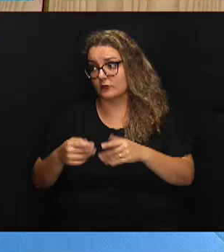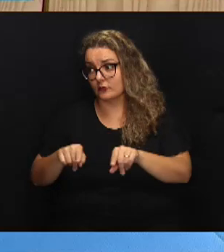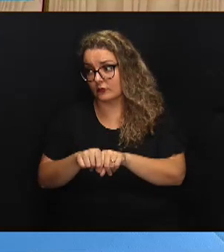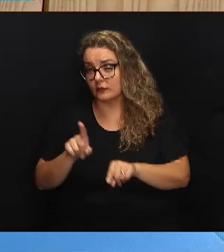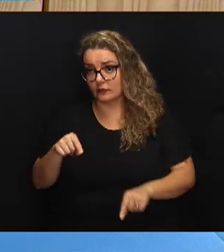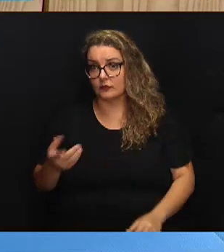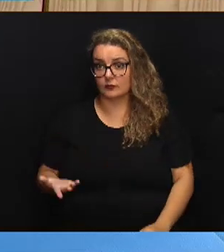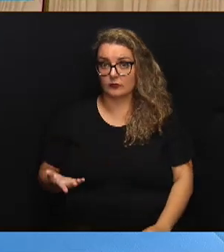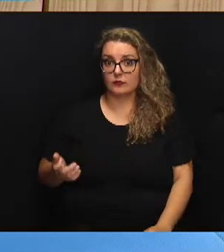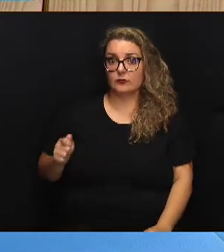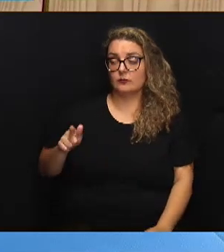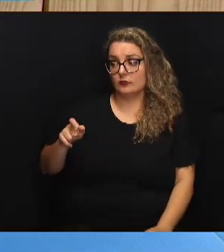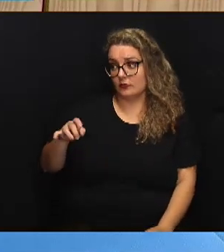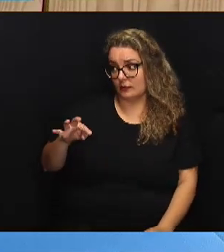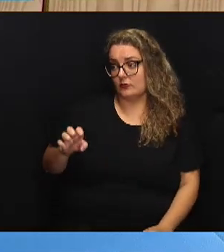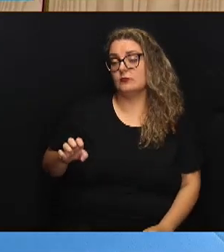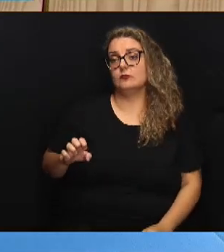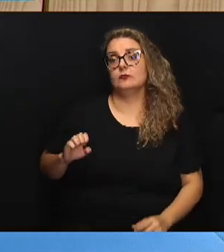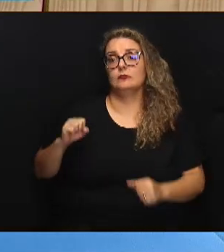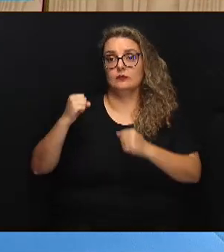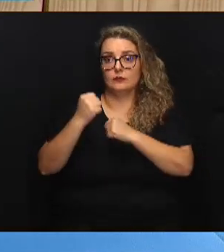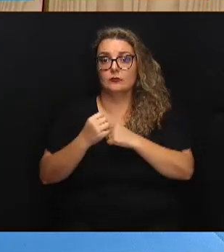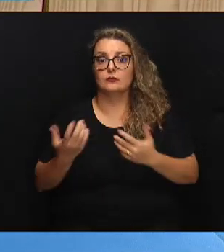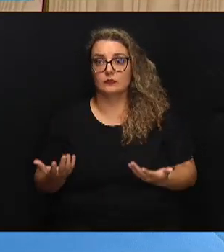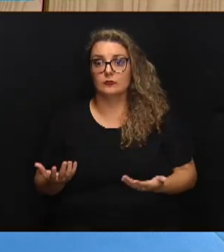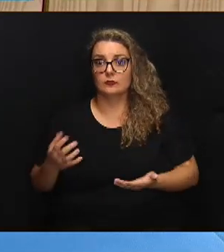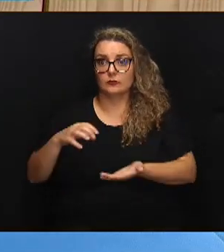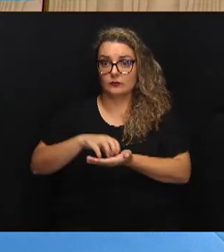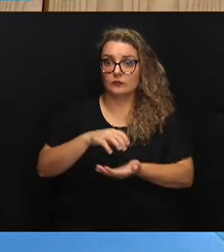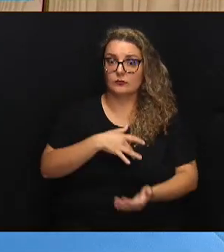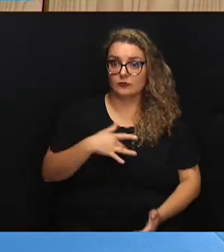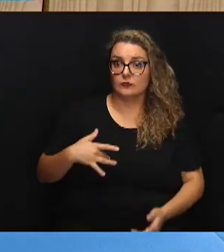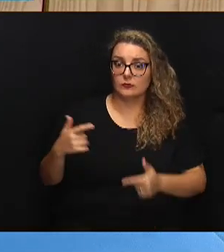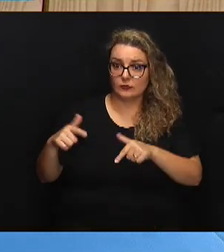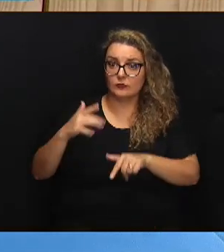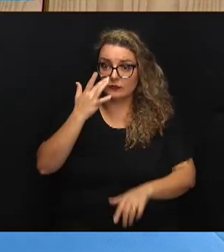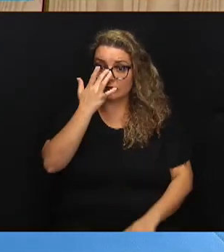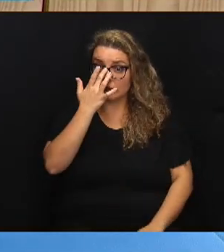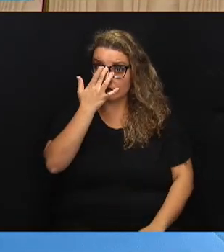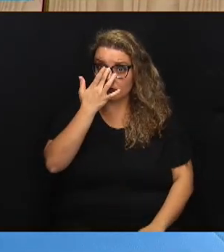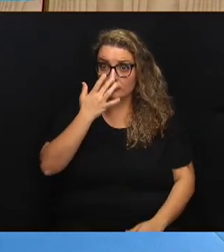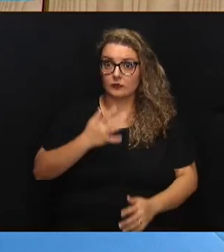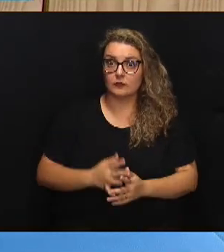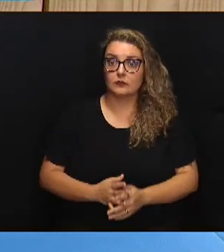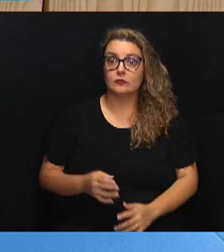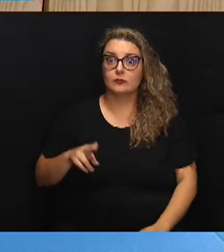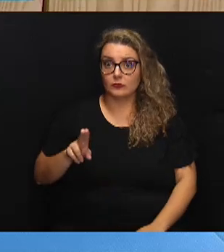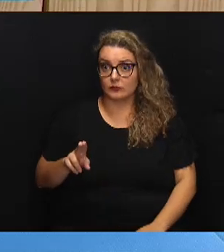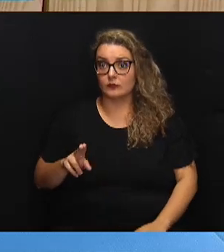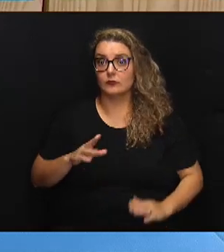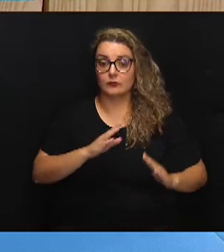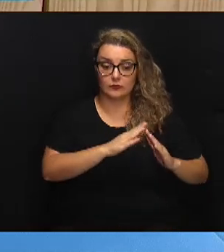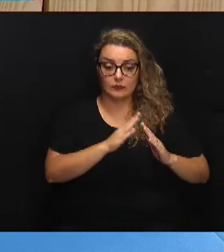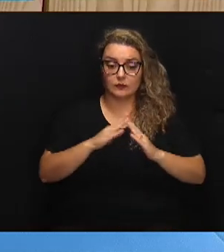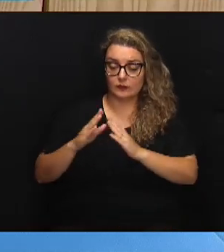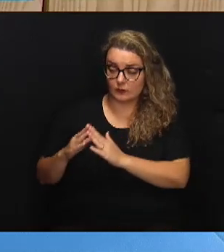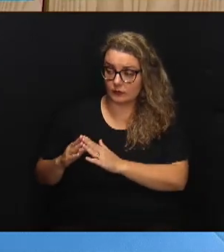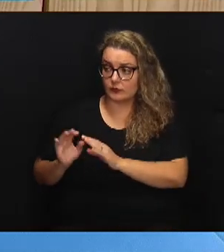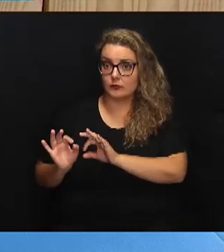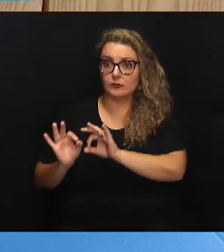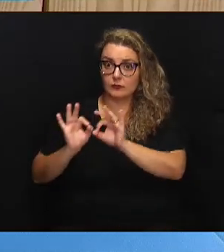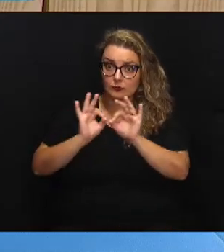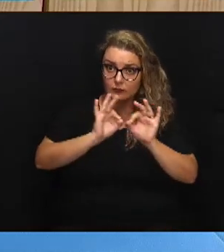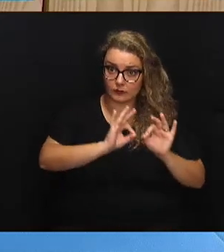né, um agente de proteção, o centro de saúde local, ou até mesmo pela vizinhança que